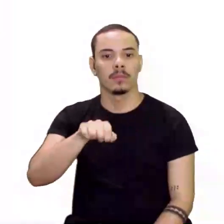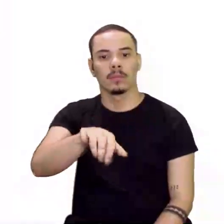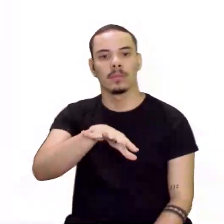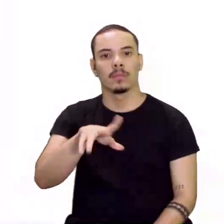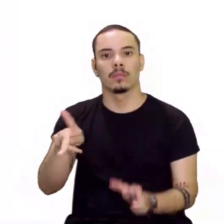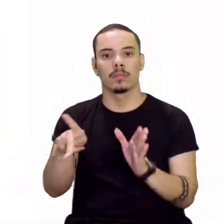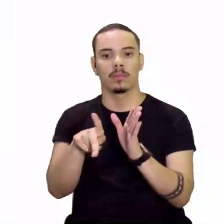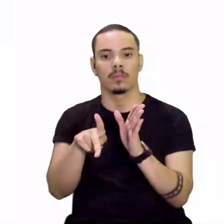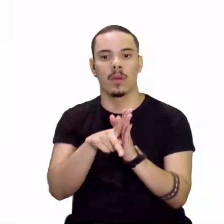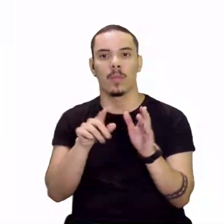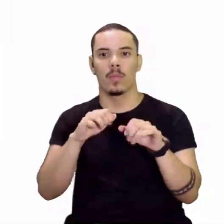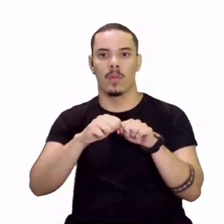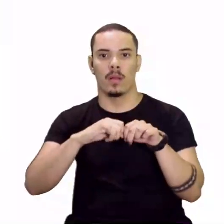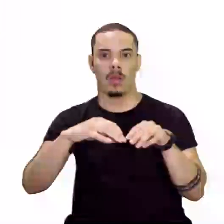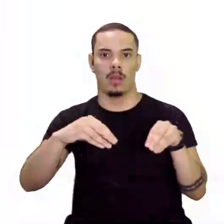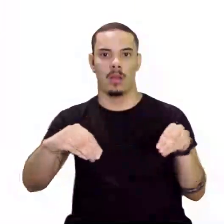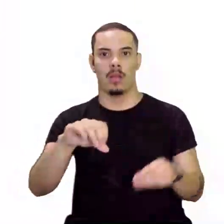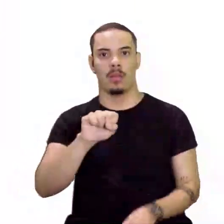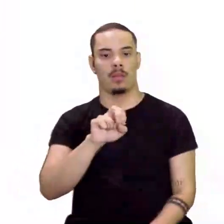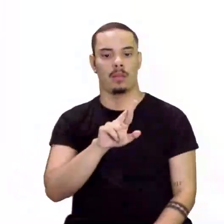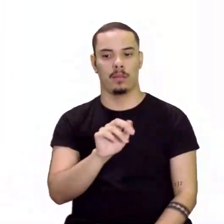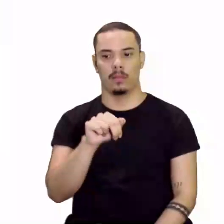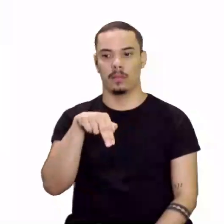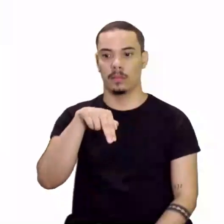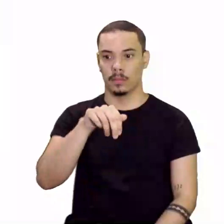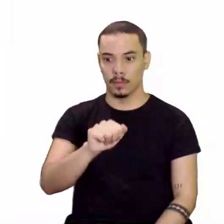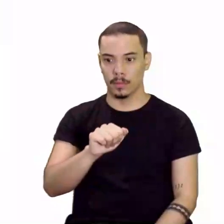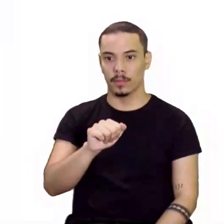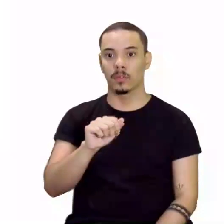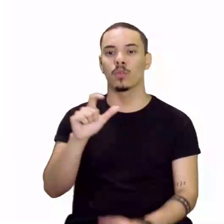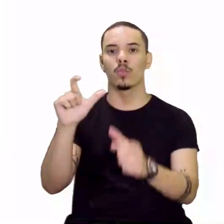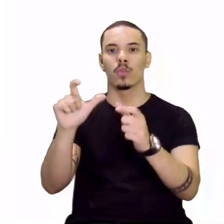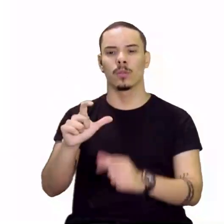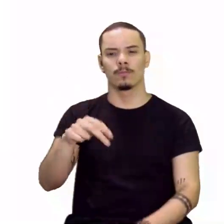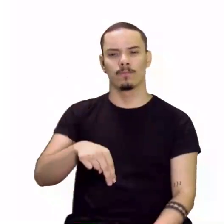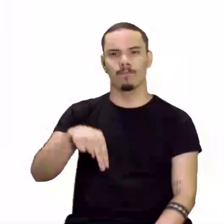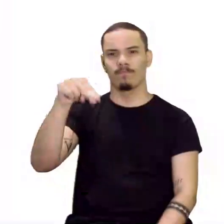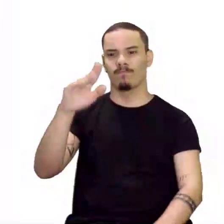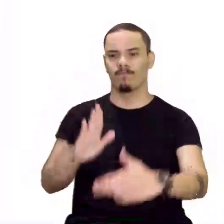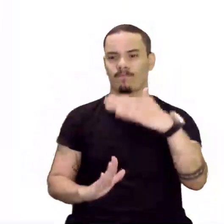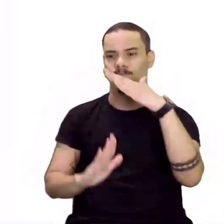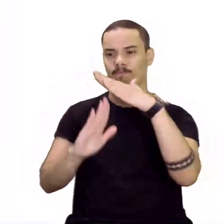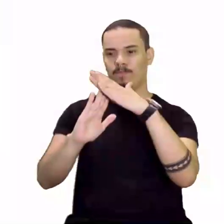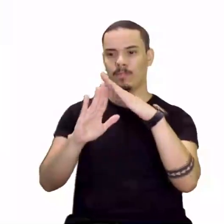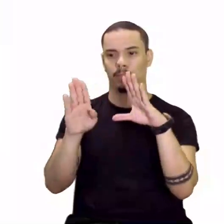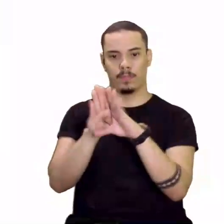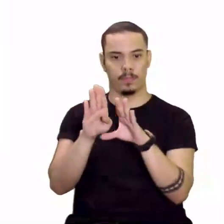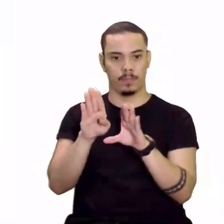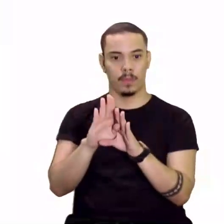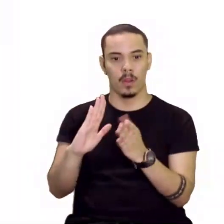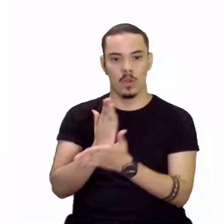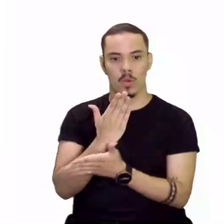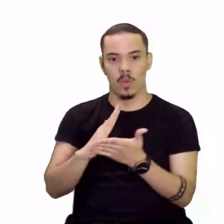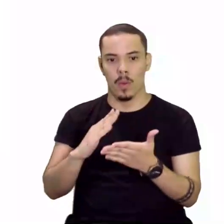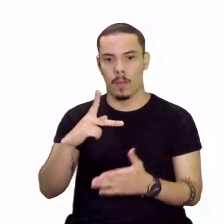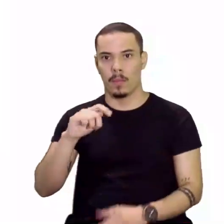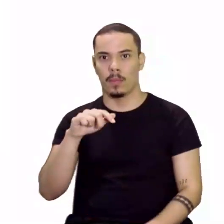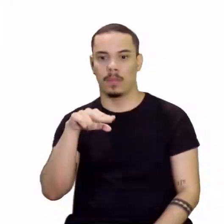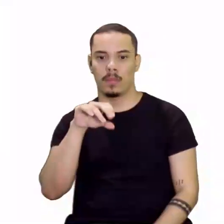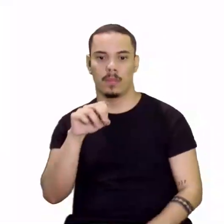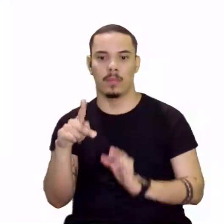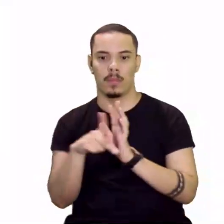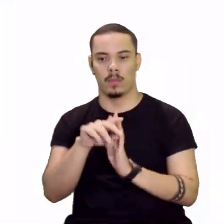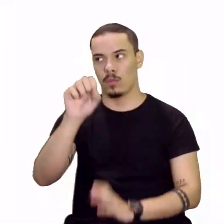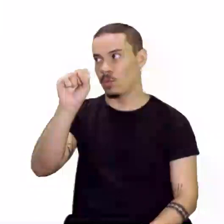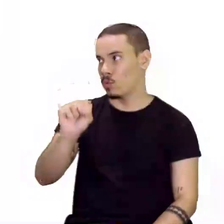regiões serranas, no extremo norte e nas regiões de planalto das regiões sul